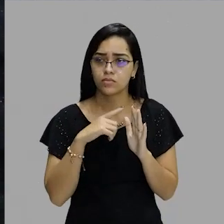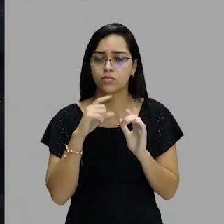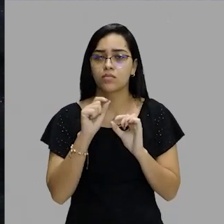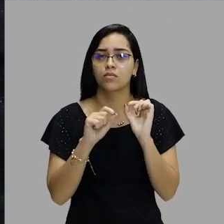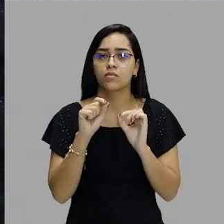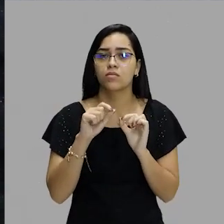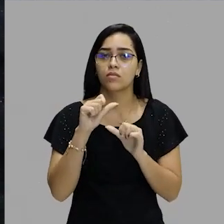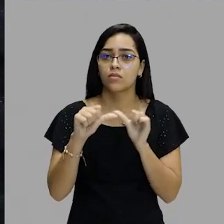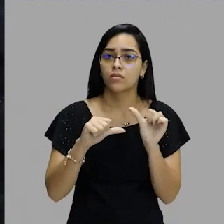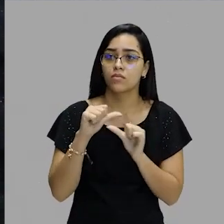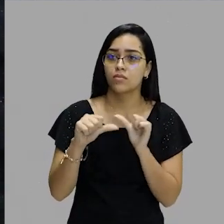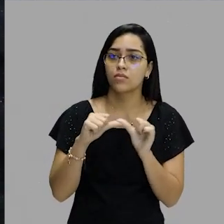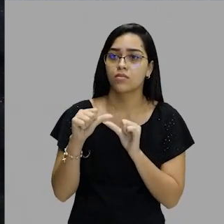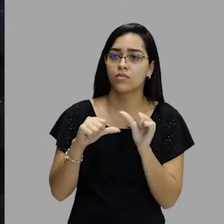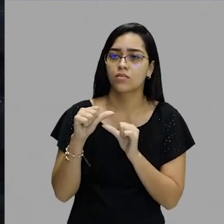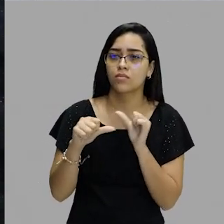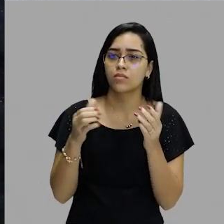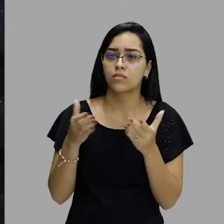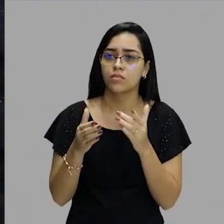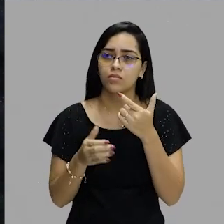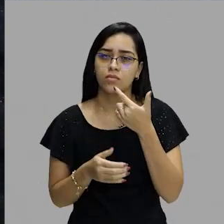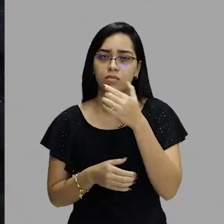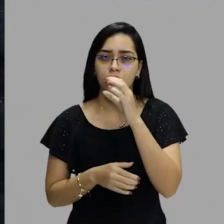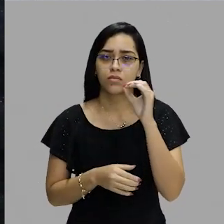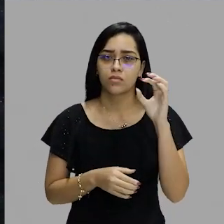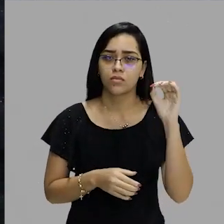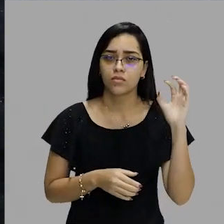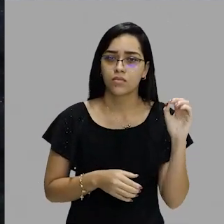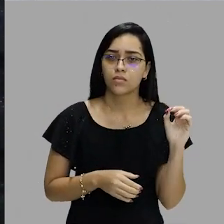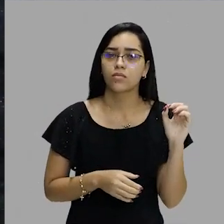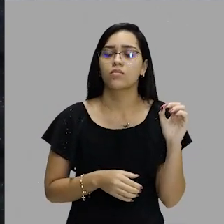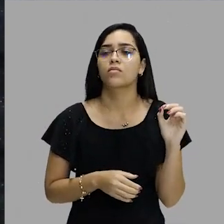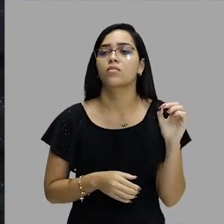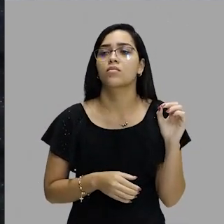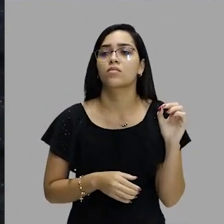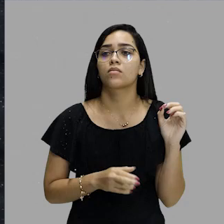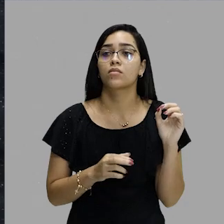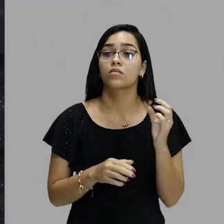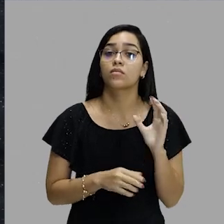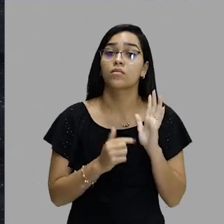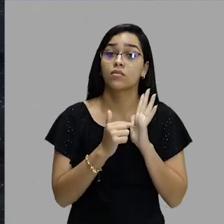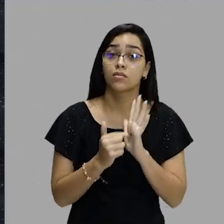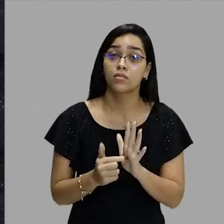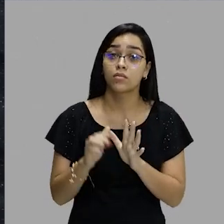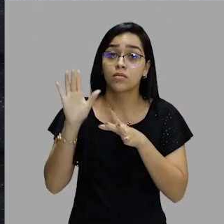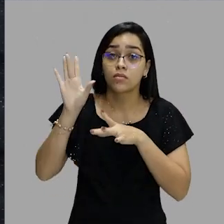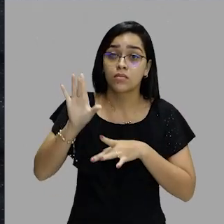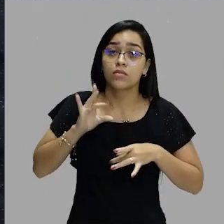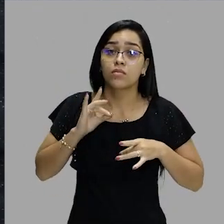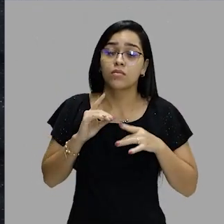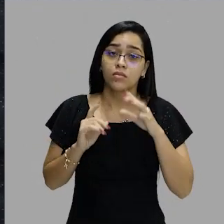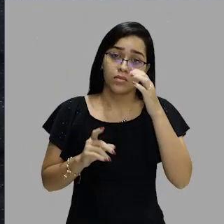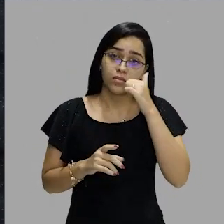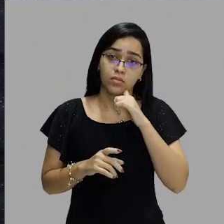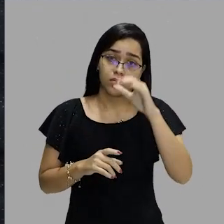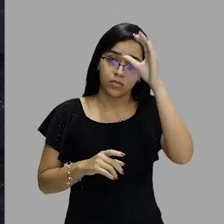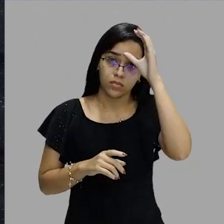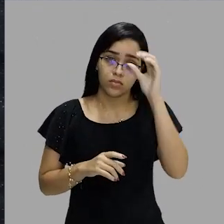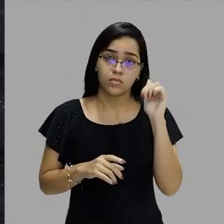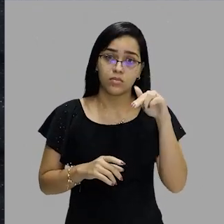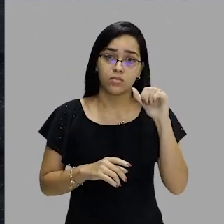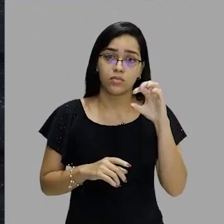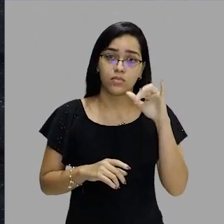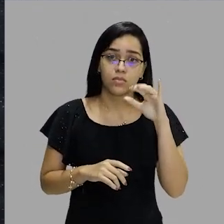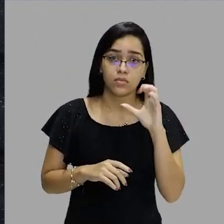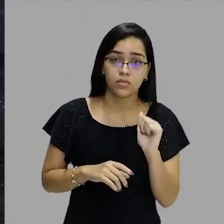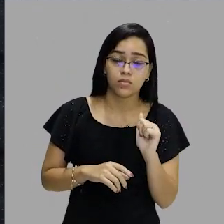remake agora em 2000 e apresentava essas personagens. A tia Anastácia tomava conta da cozinha